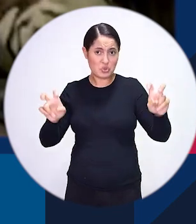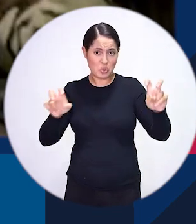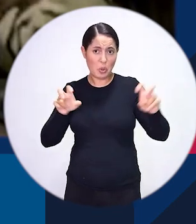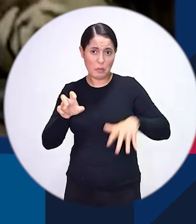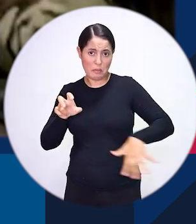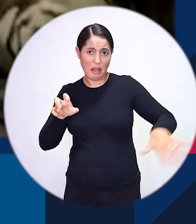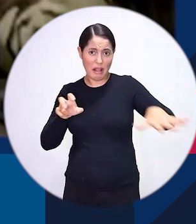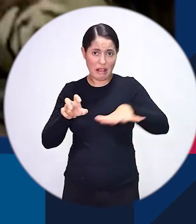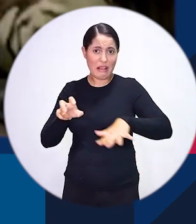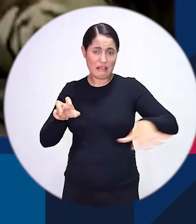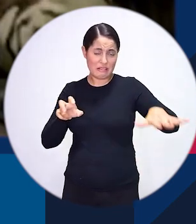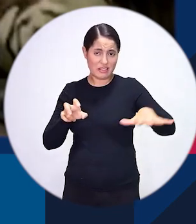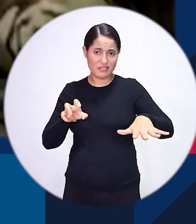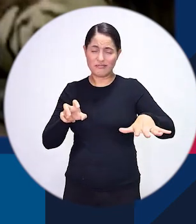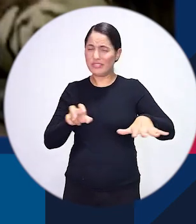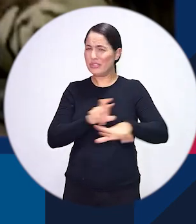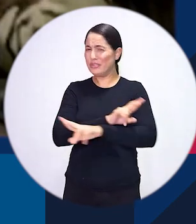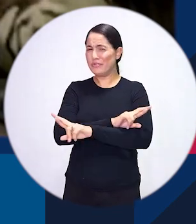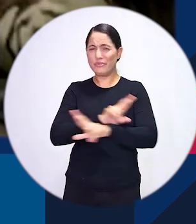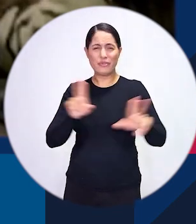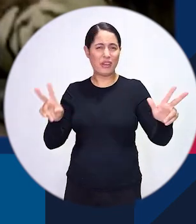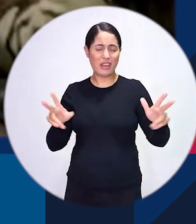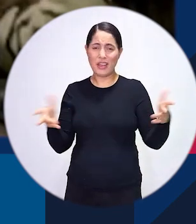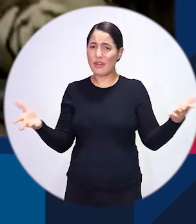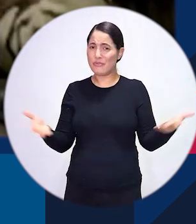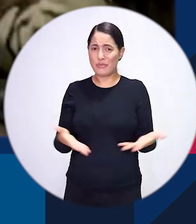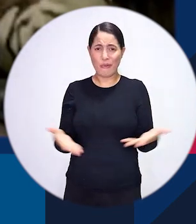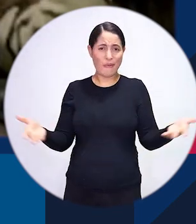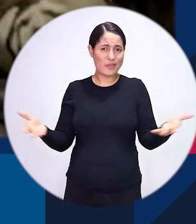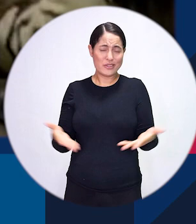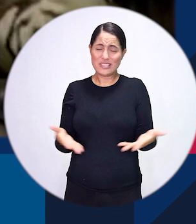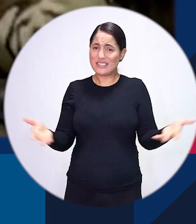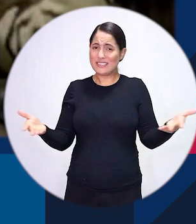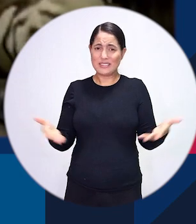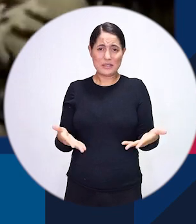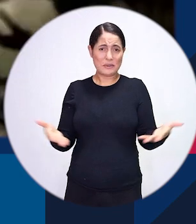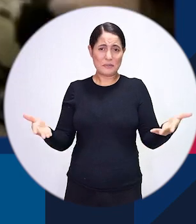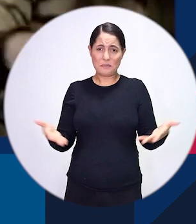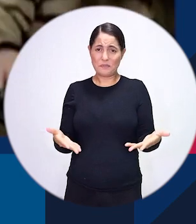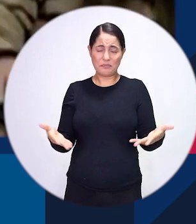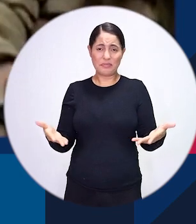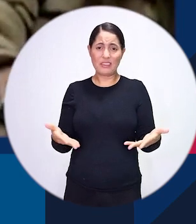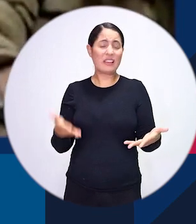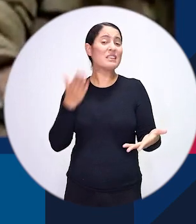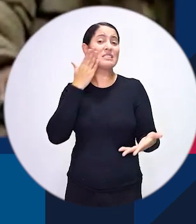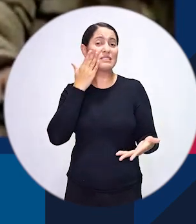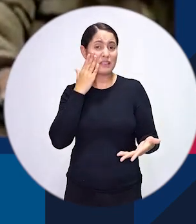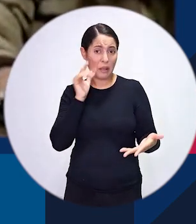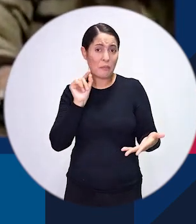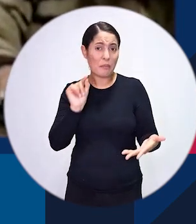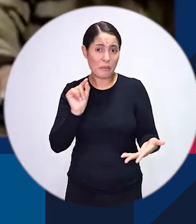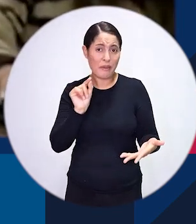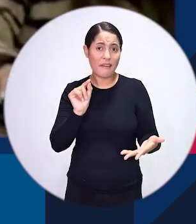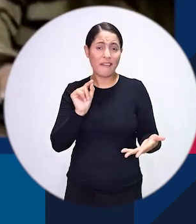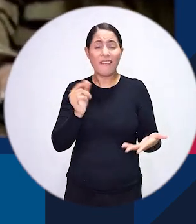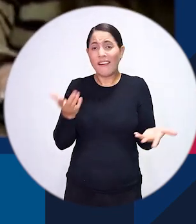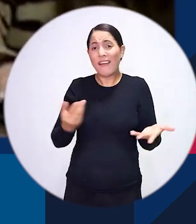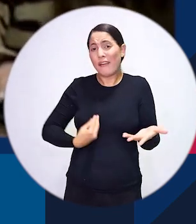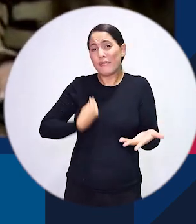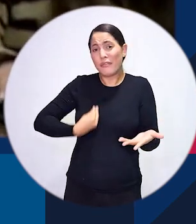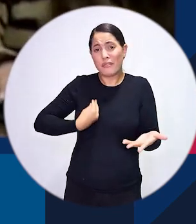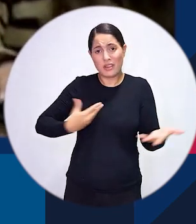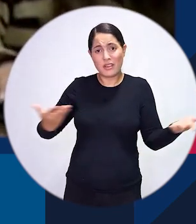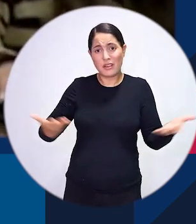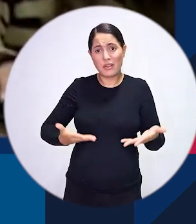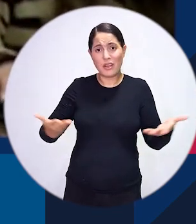um mercado que está bem diferente. Hoje em dia, sabe, o que existe, essa